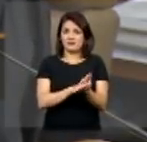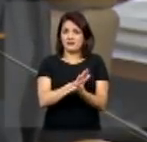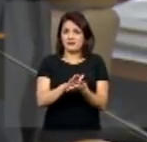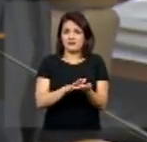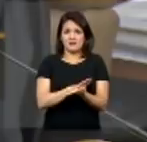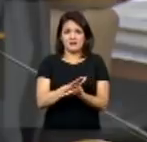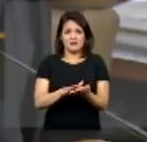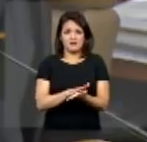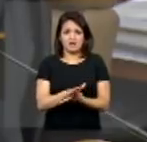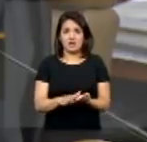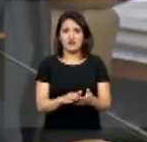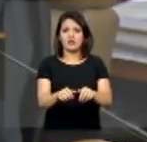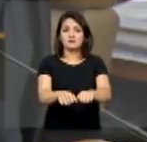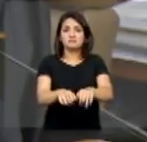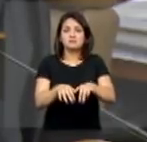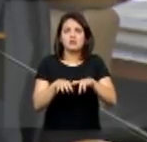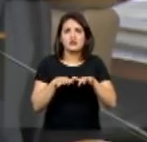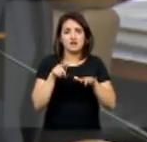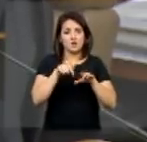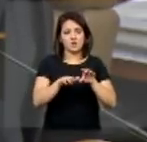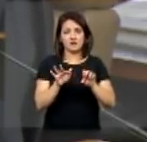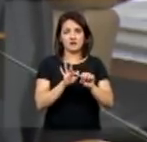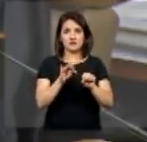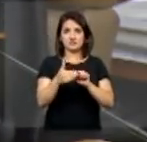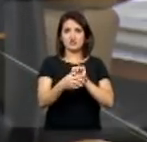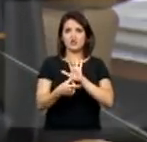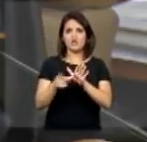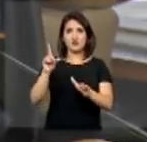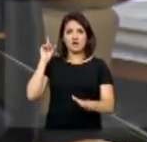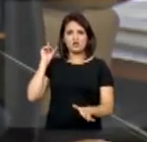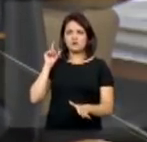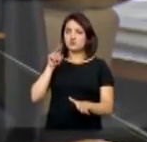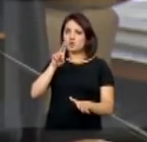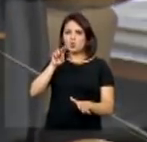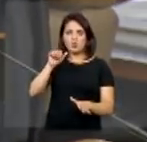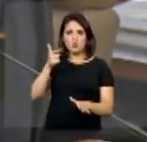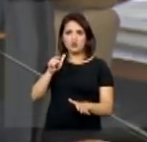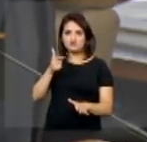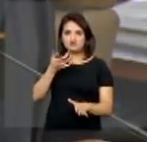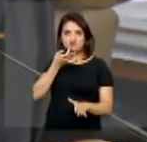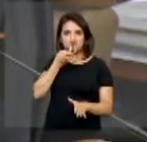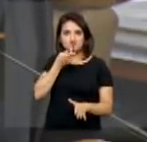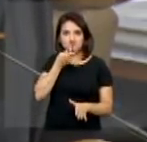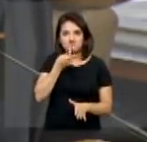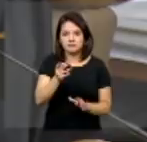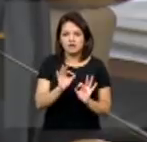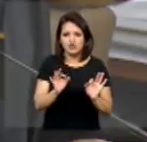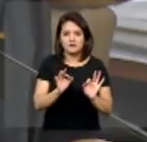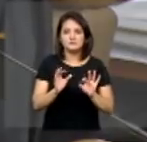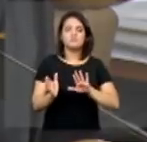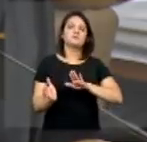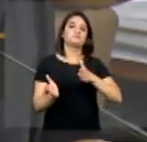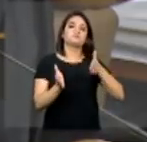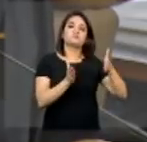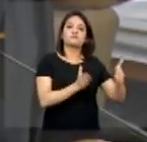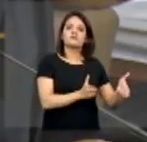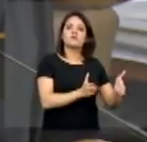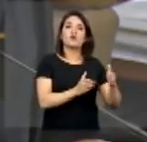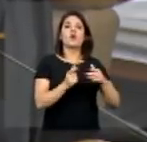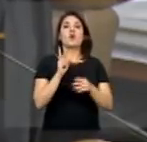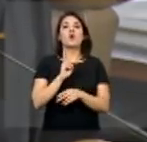plenária deste supremo tribunal federal sobre a matéria pois bem continuando a